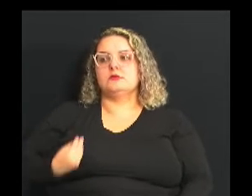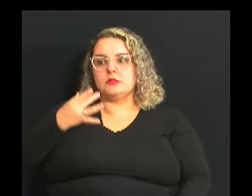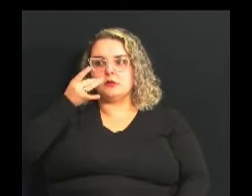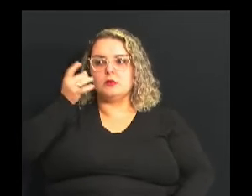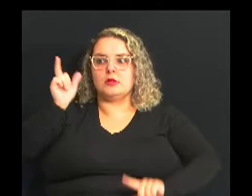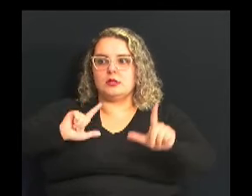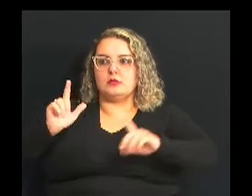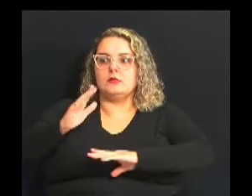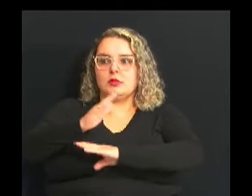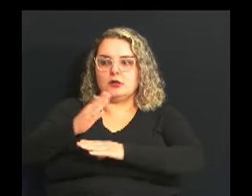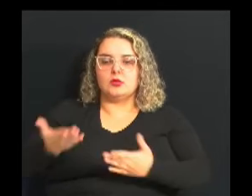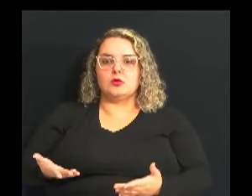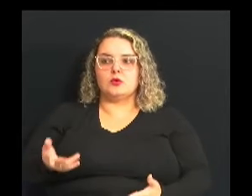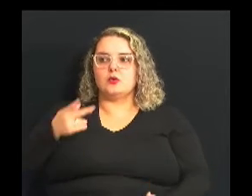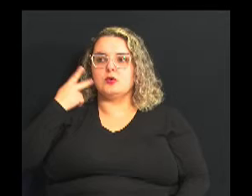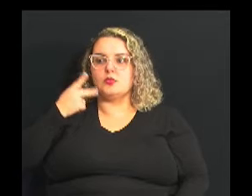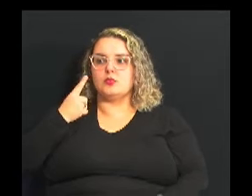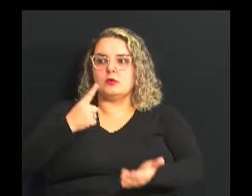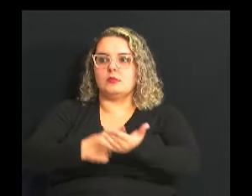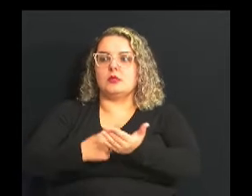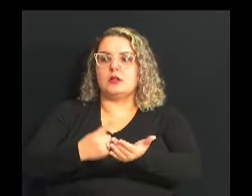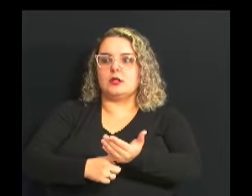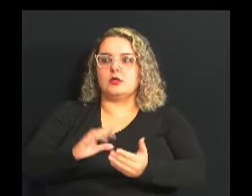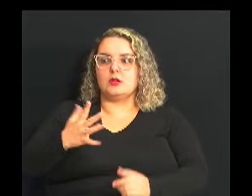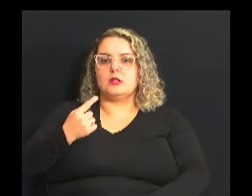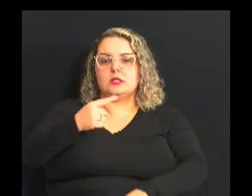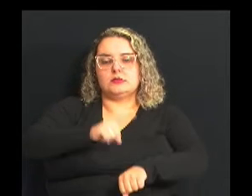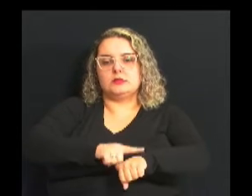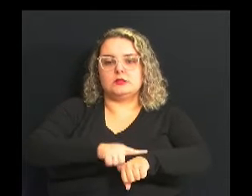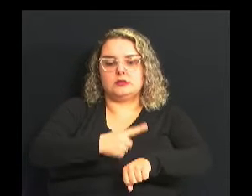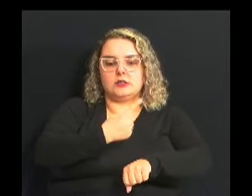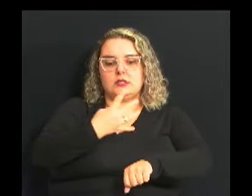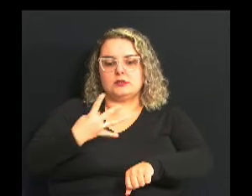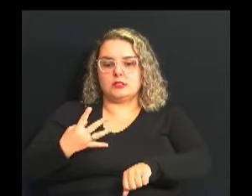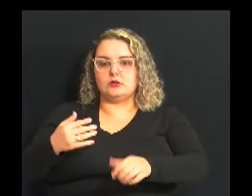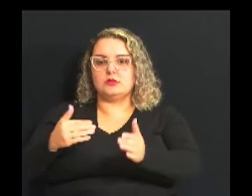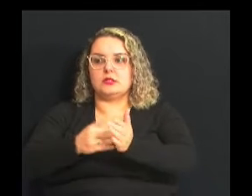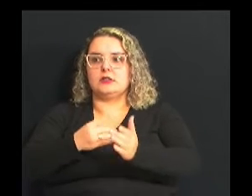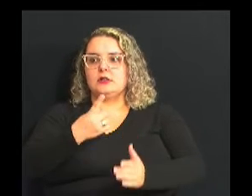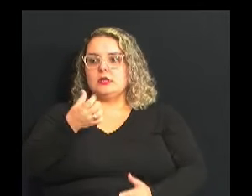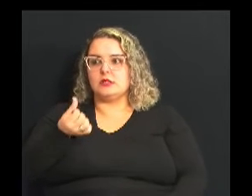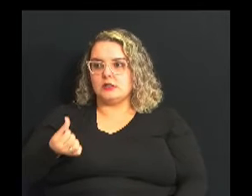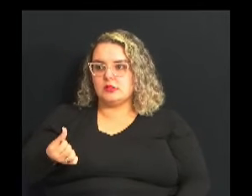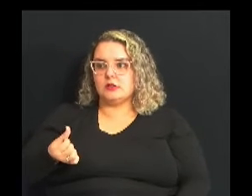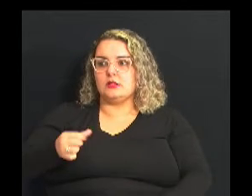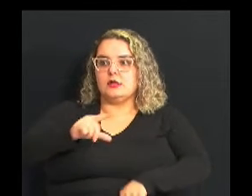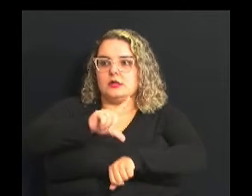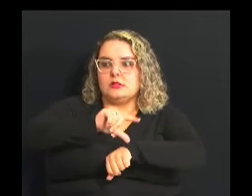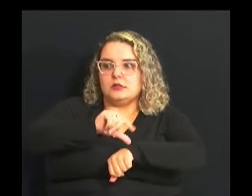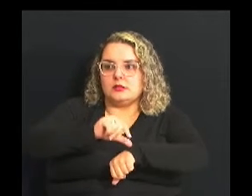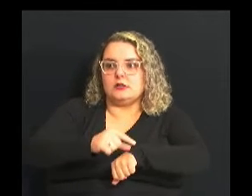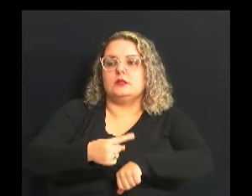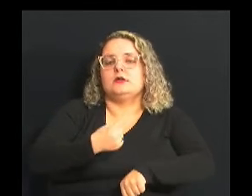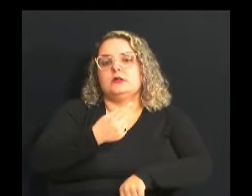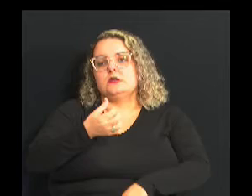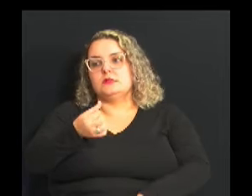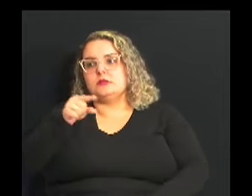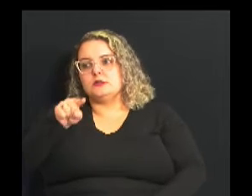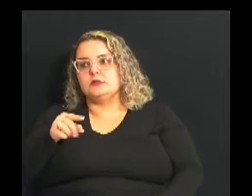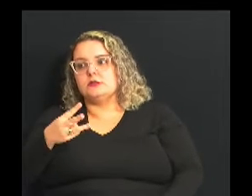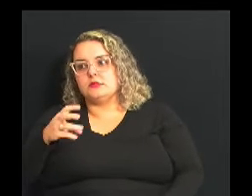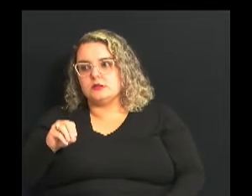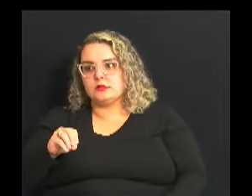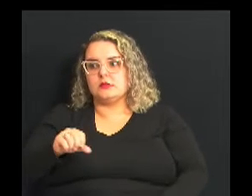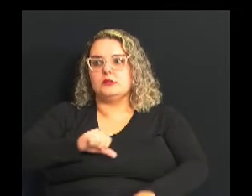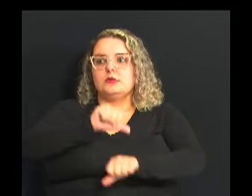Câmara. O vereador marcou ela para acontecer das 14 às 16 horas. A reunião atrasa, ela vai até às 16h30. Eu tenho que mudar